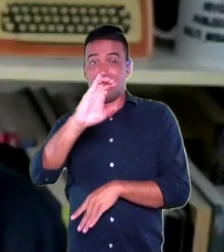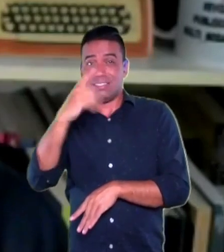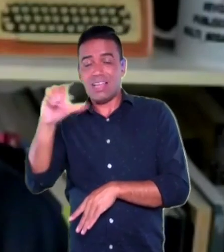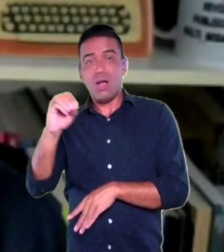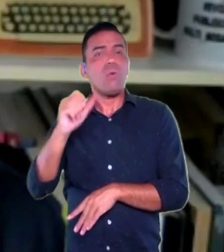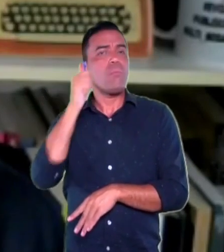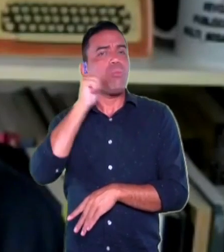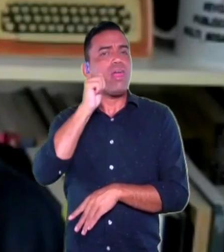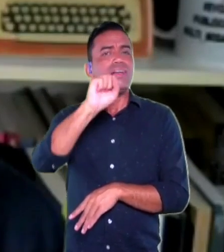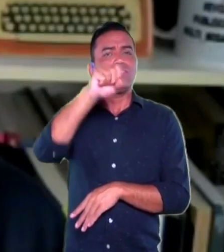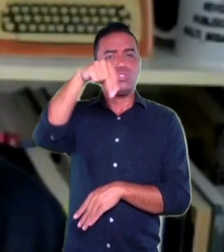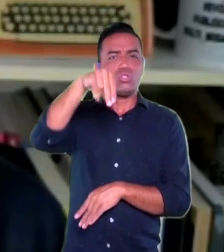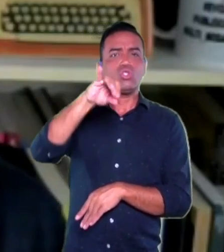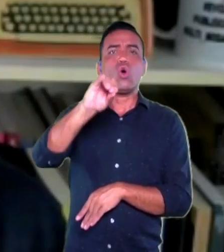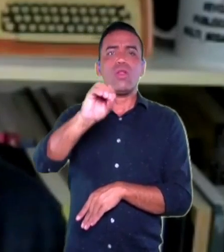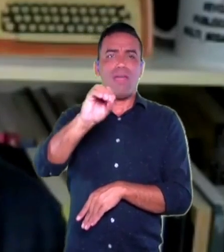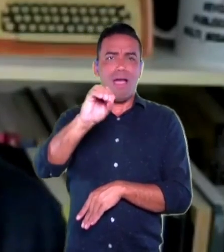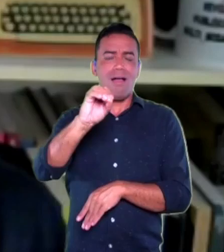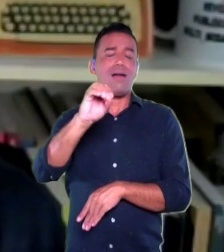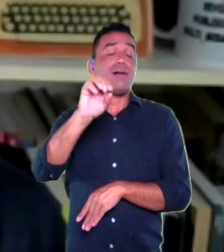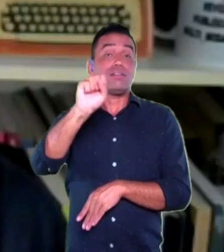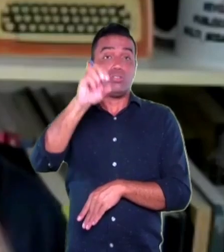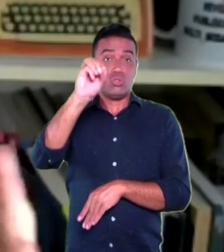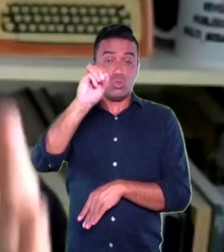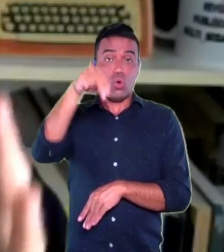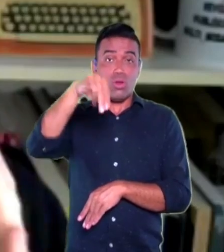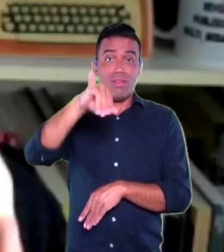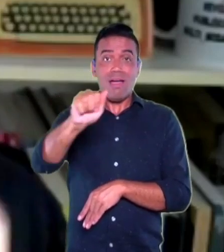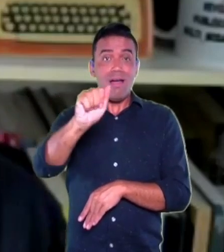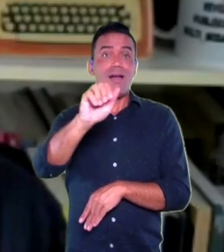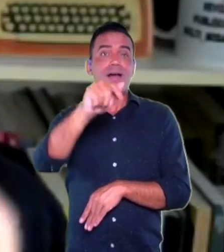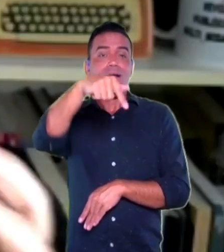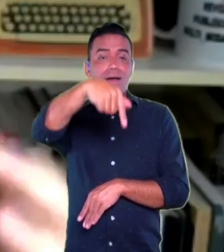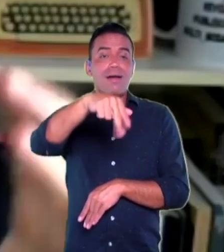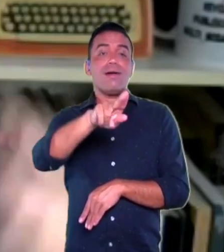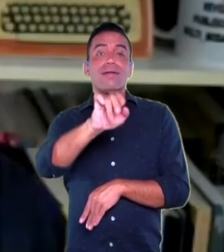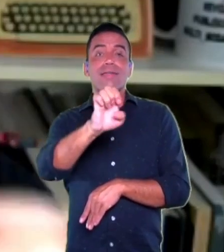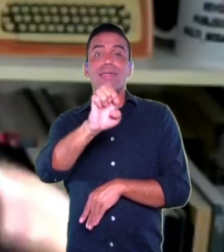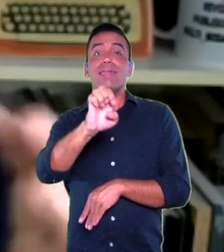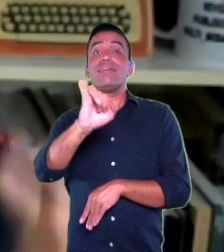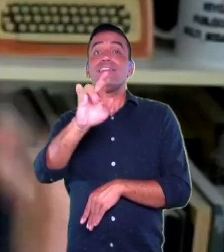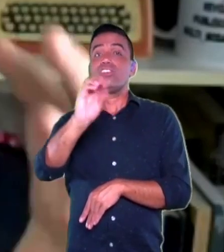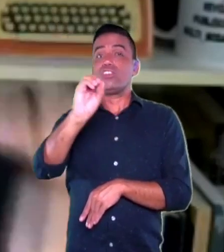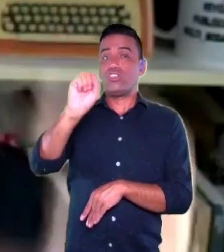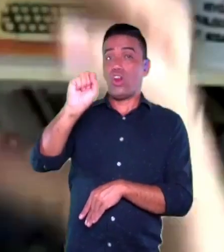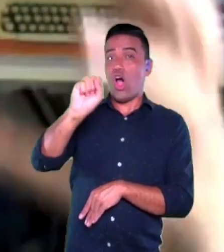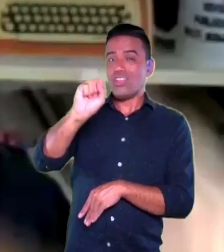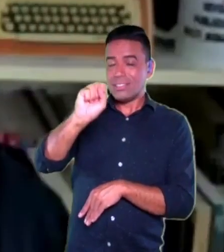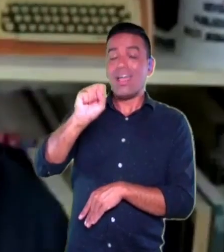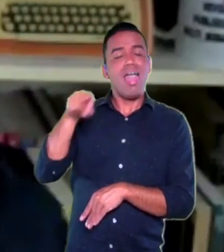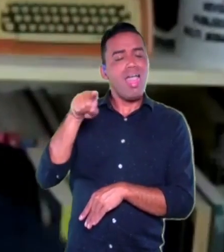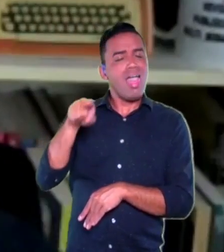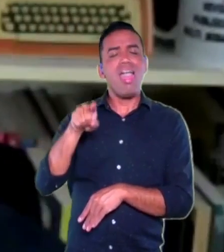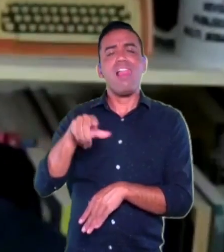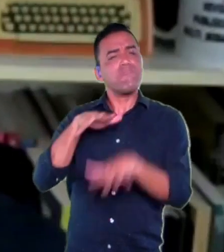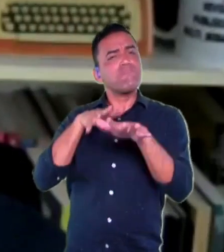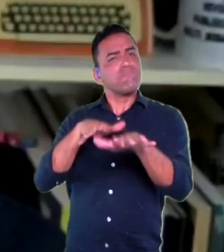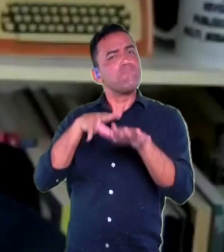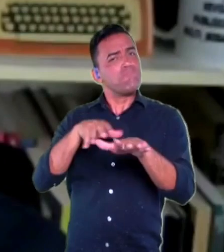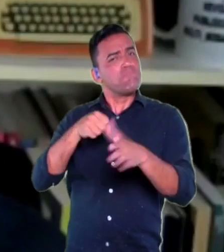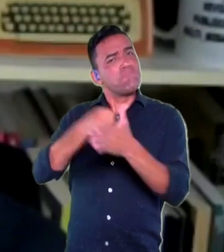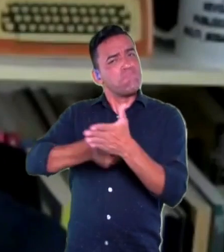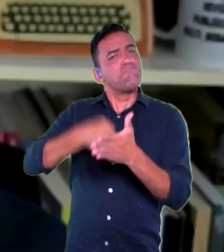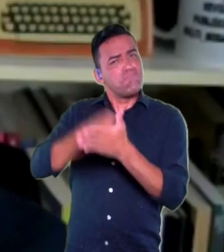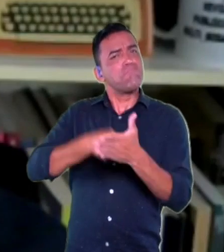Queiroz, né, que foi uma professora fundamental, assim, ela era, e é até hoje, pessoa militante disso na